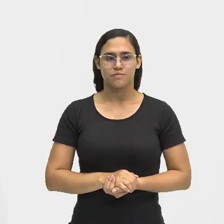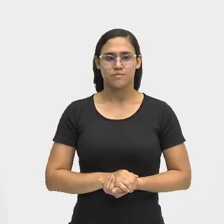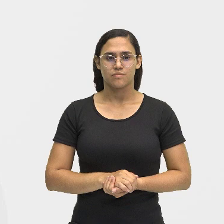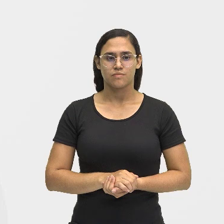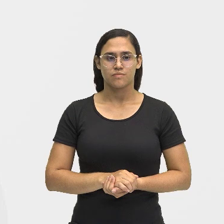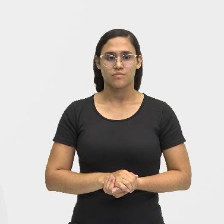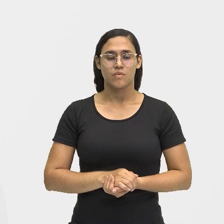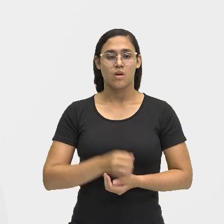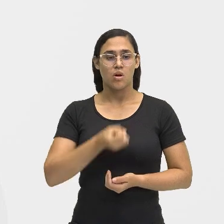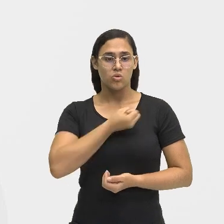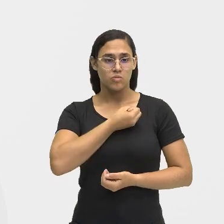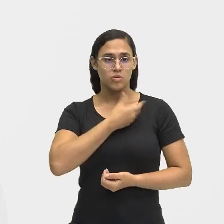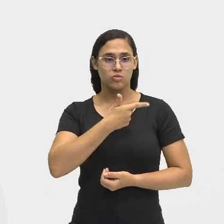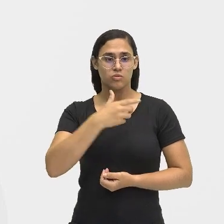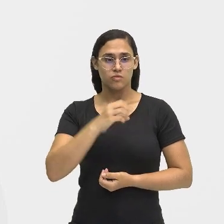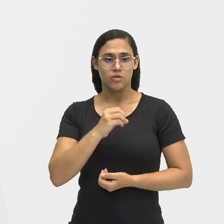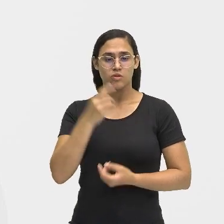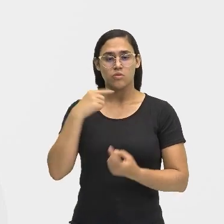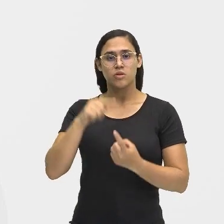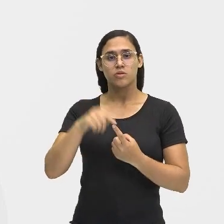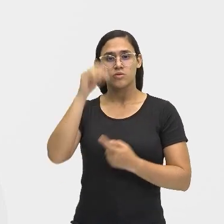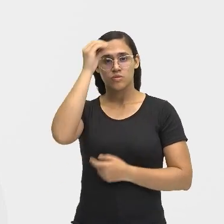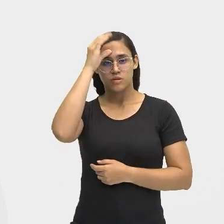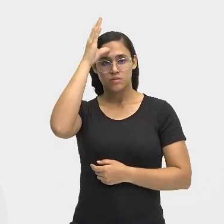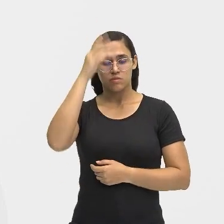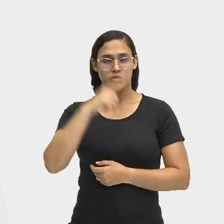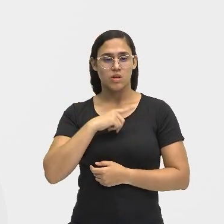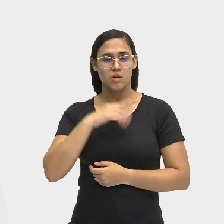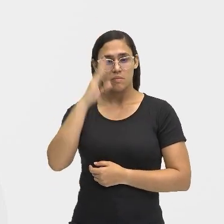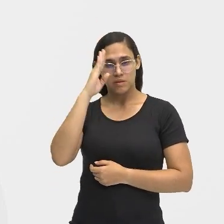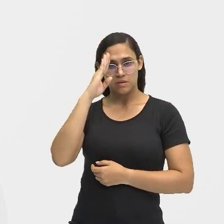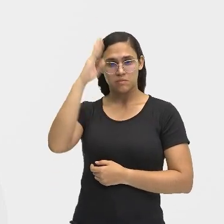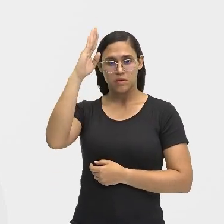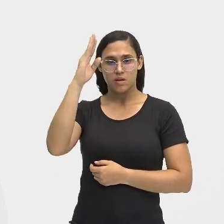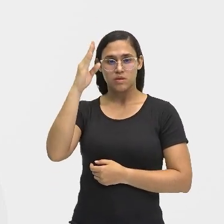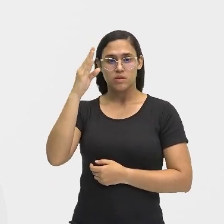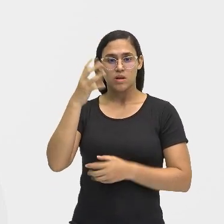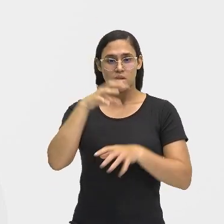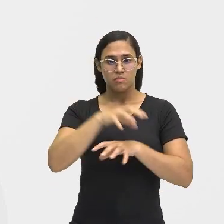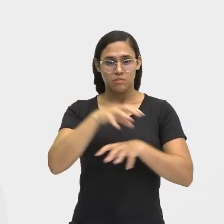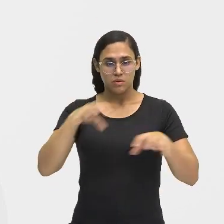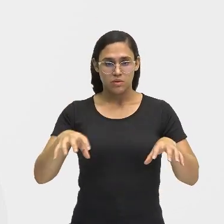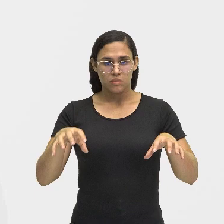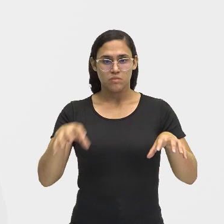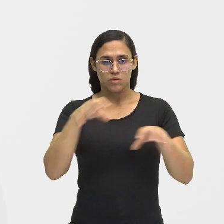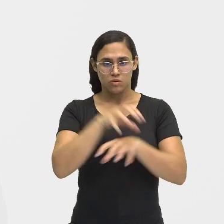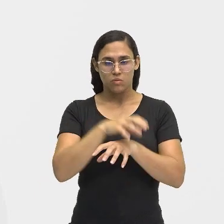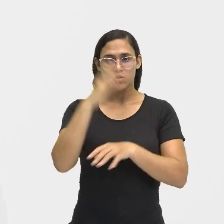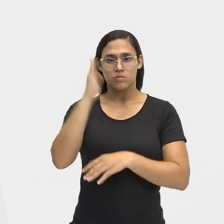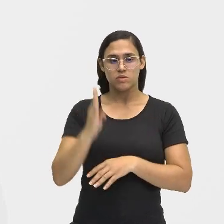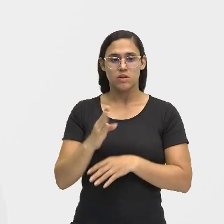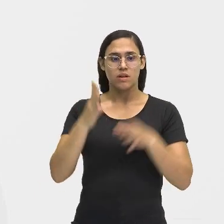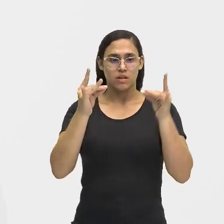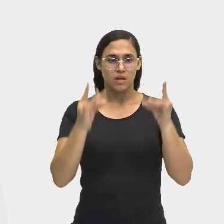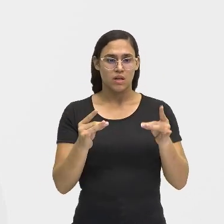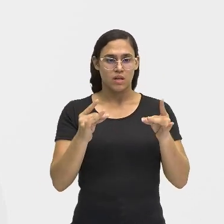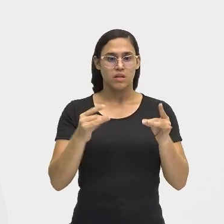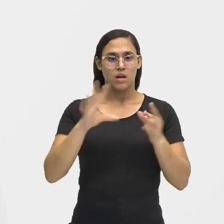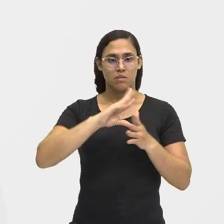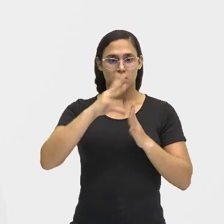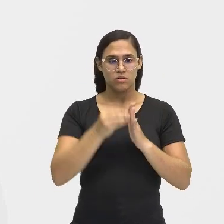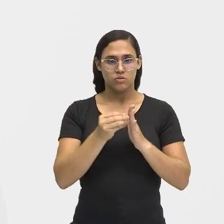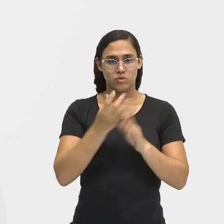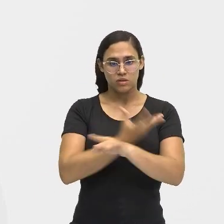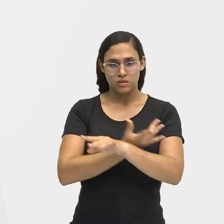Na aula 20, no objeto de conhecimento, nós temos principais biomas brasileiros, no detalhamento Amazônia,